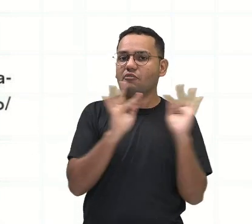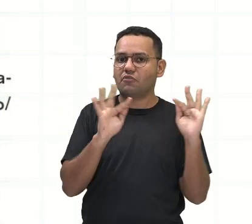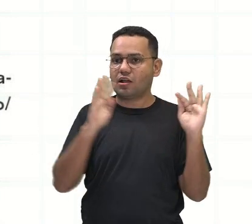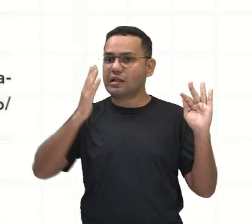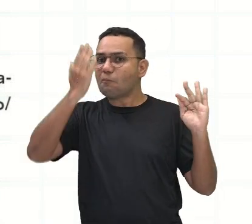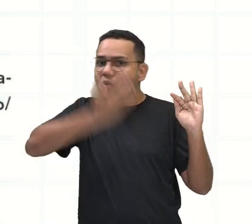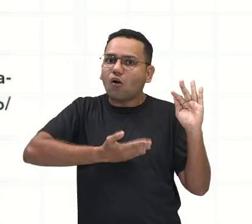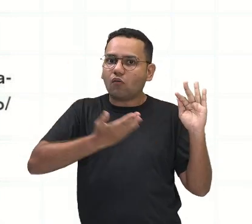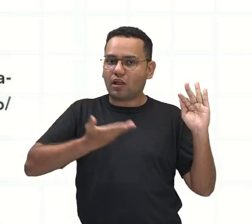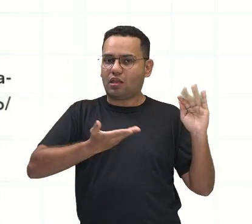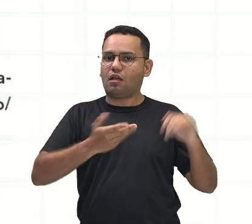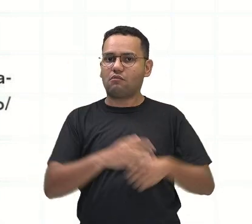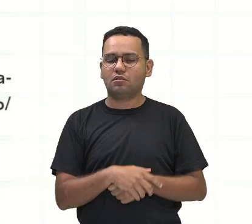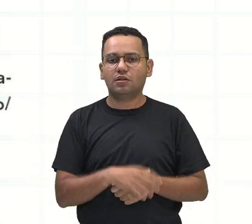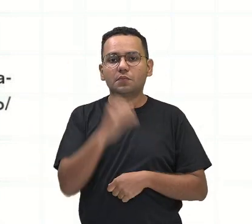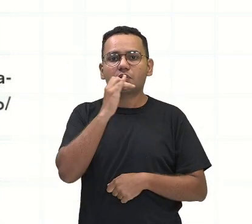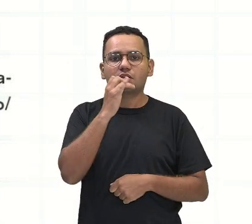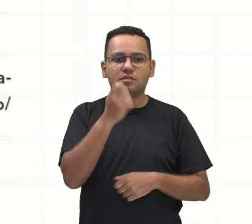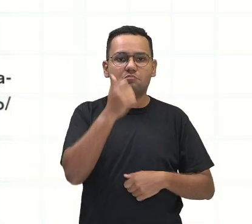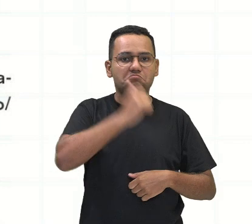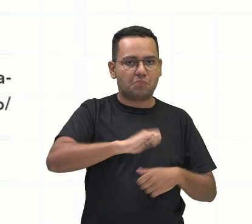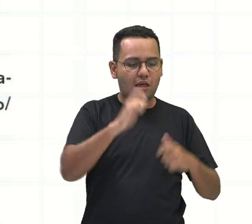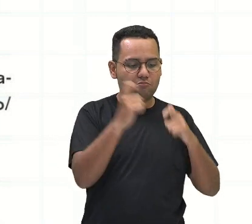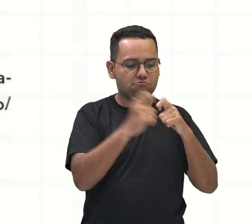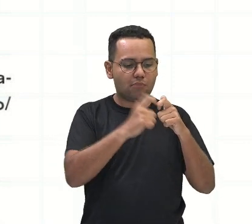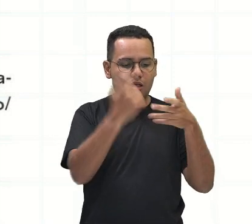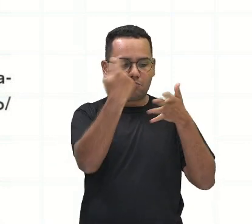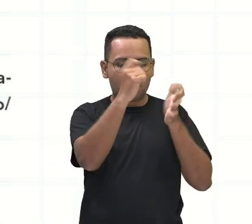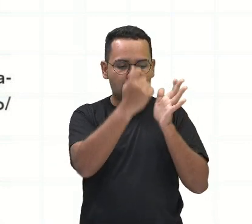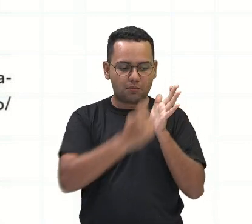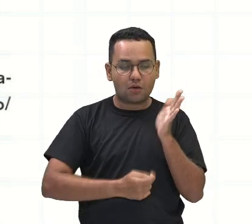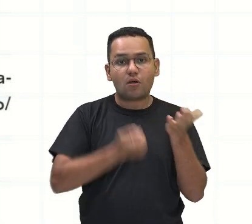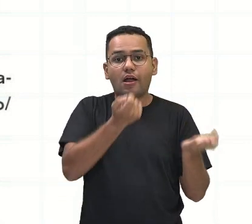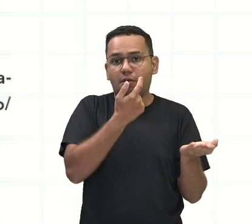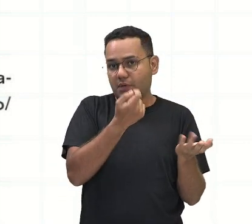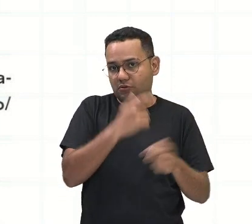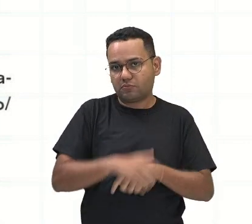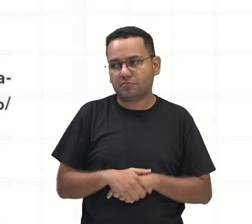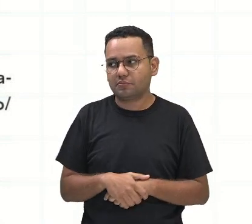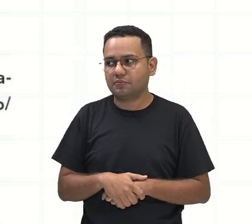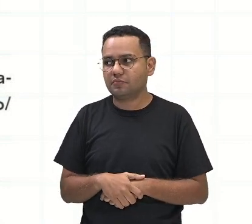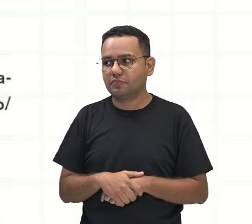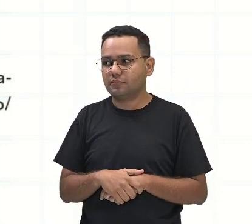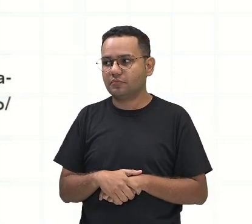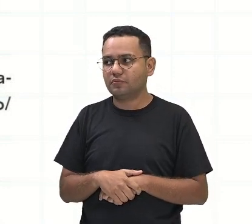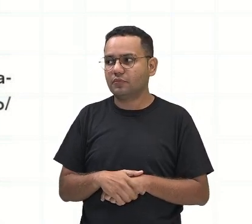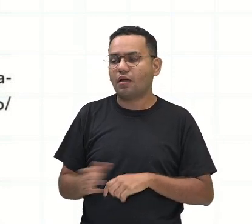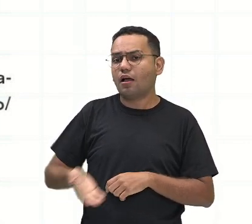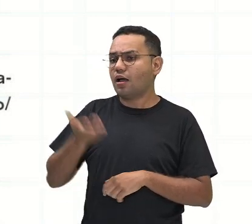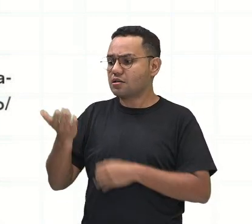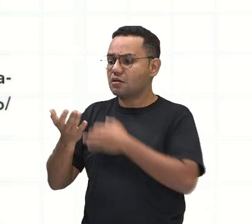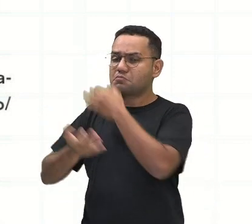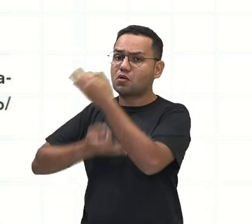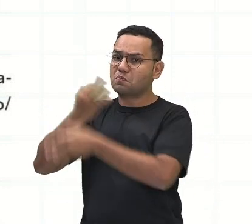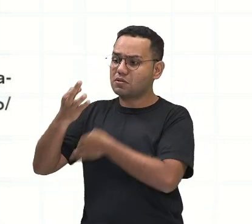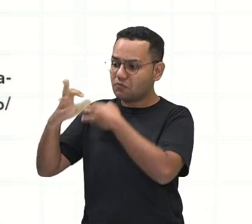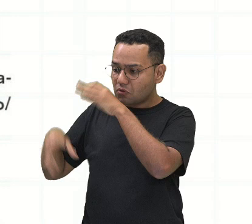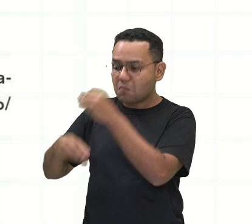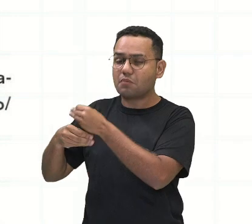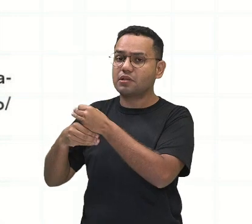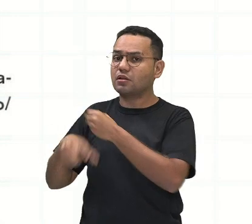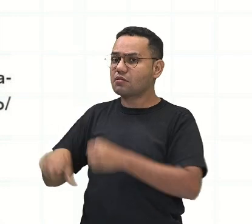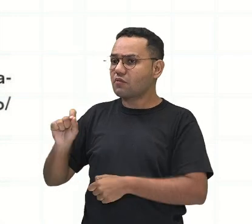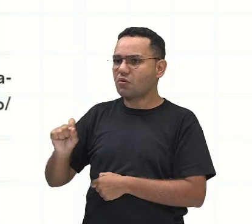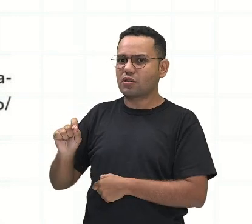O fato é que a médica prescreveu um remédio, certo? E aqui eu coloco a minha opinião, que esse remédio é muito